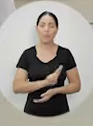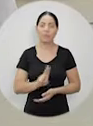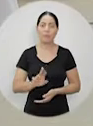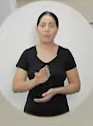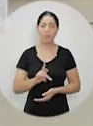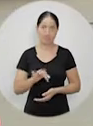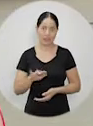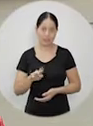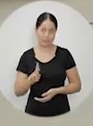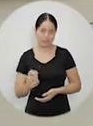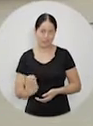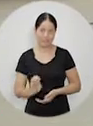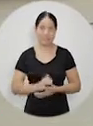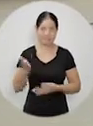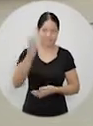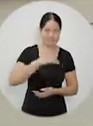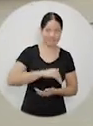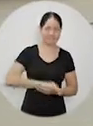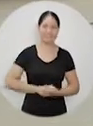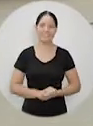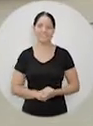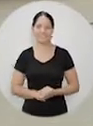Santa Cruz. Vem comigo.